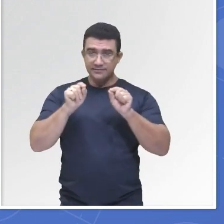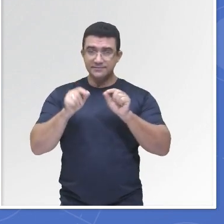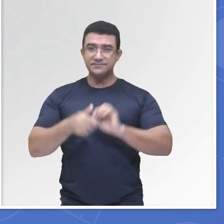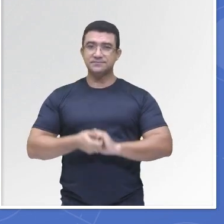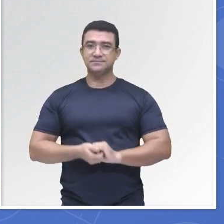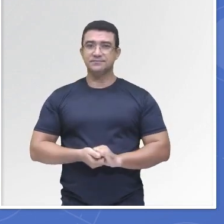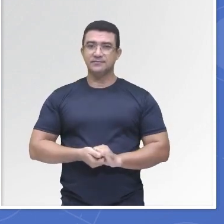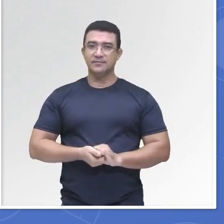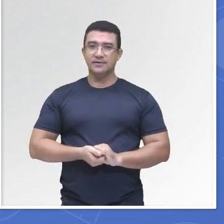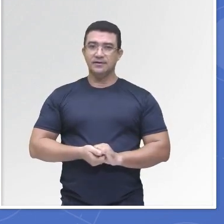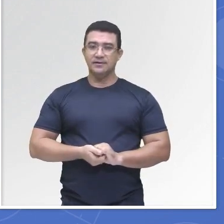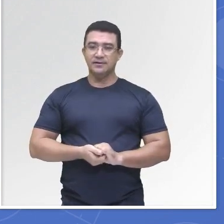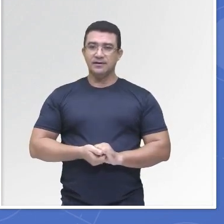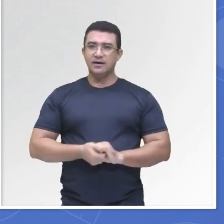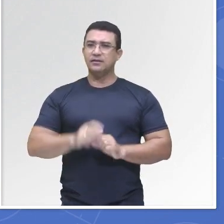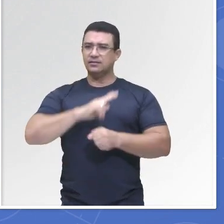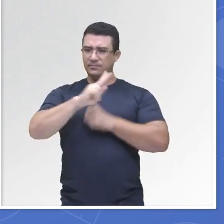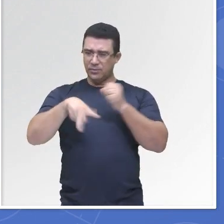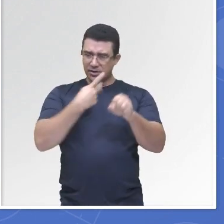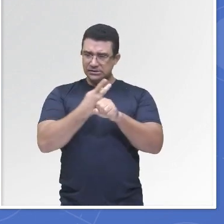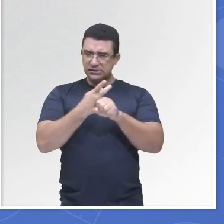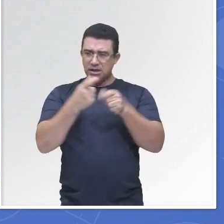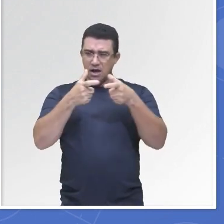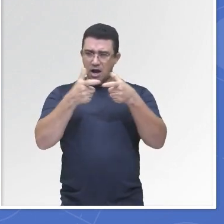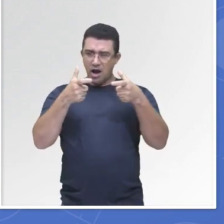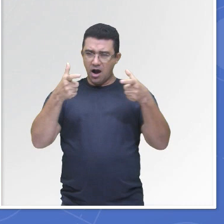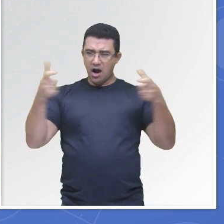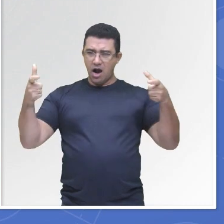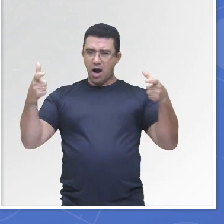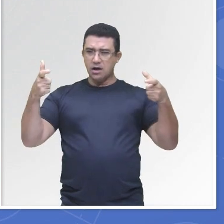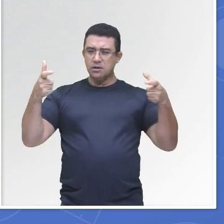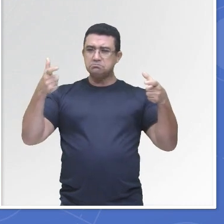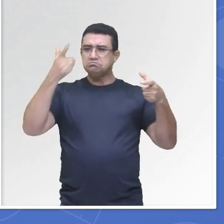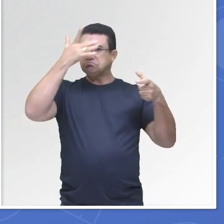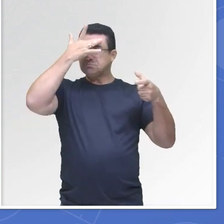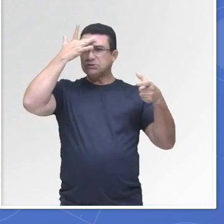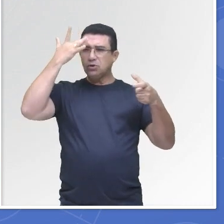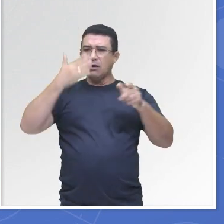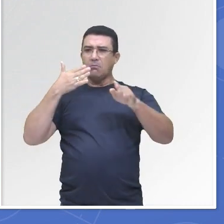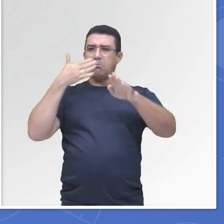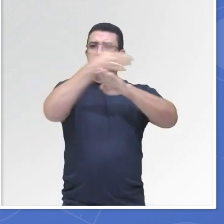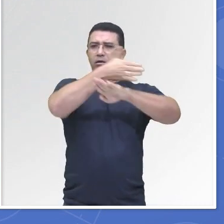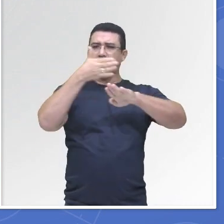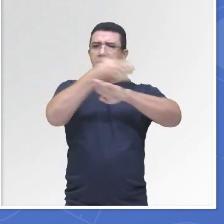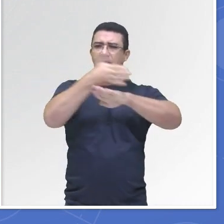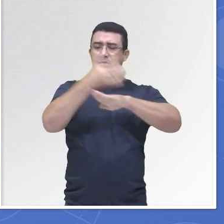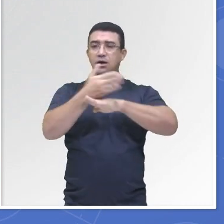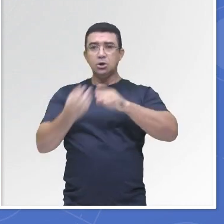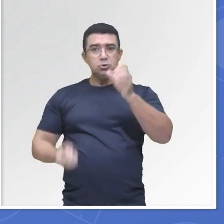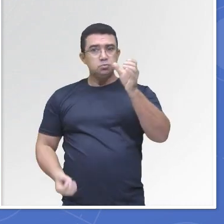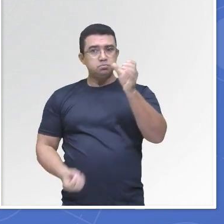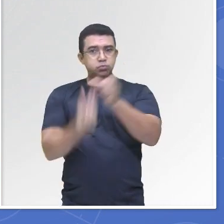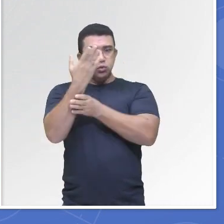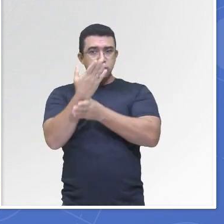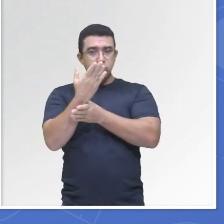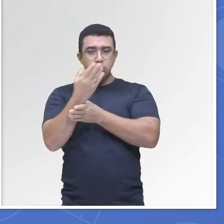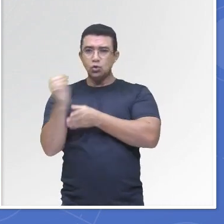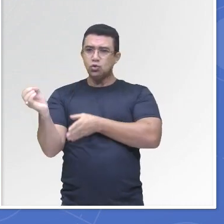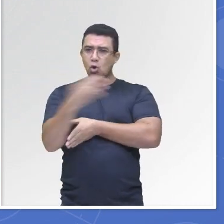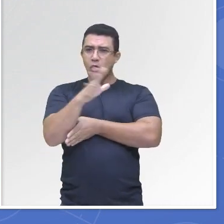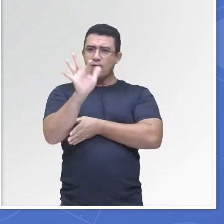né, que à medida que os territórios iam sendo invadidos, novos fortes iam sendo construídos. O que são